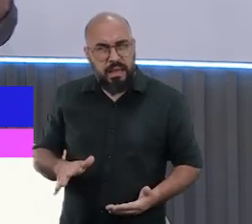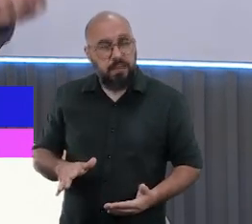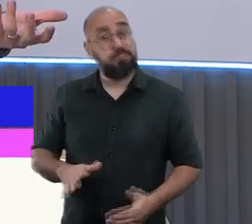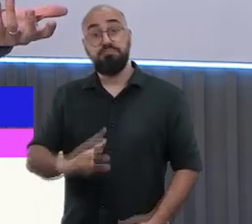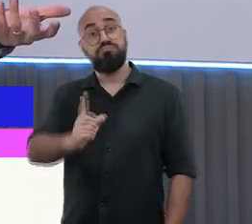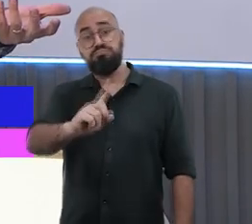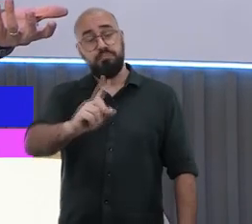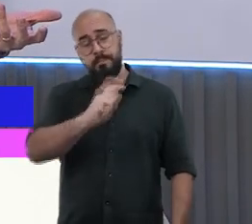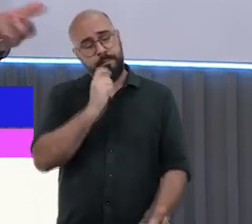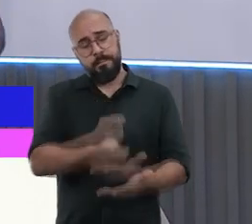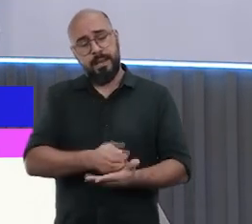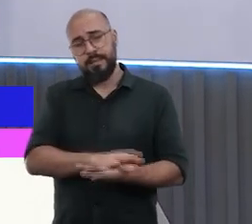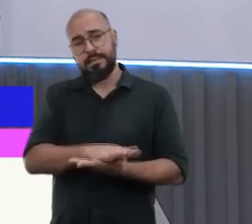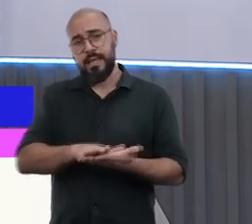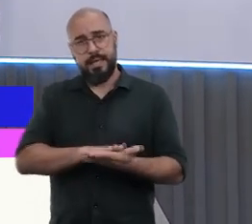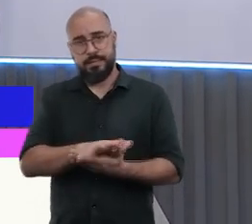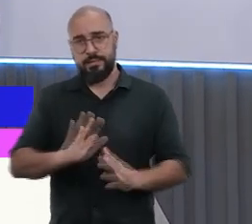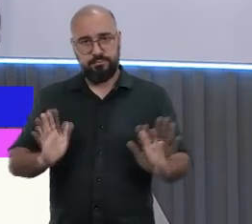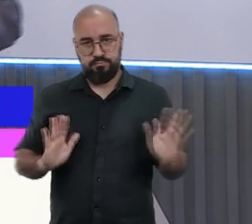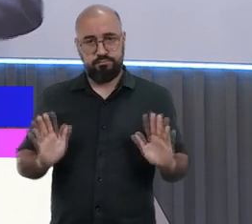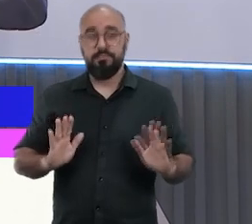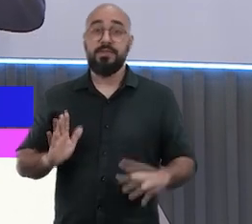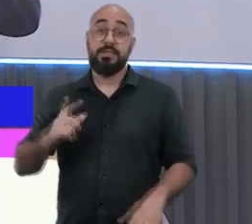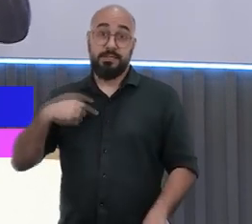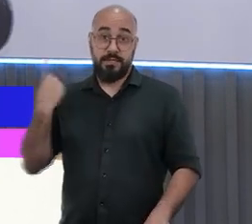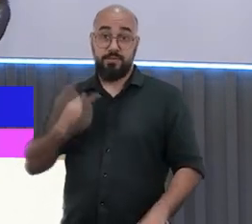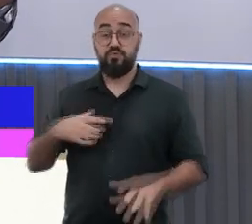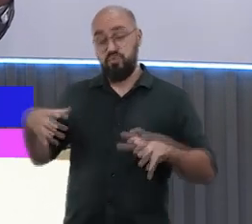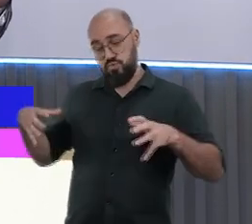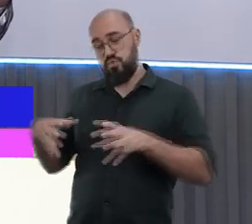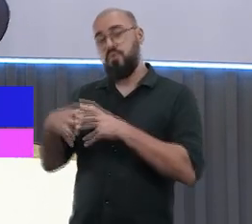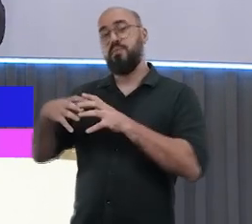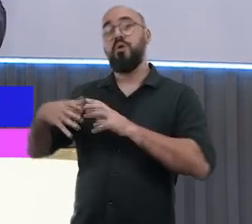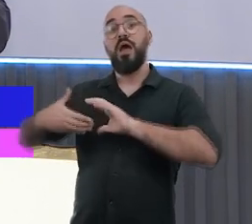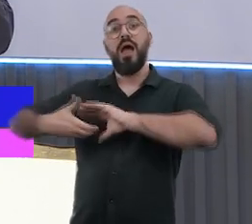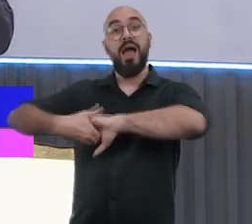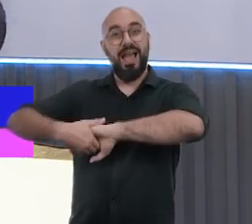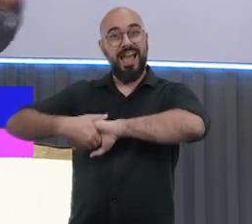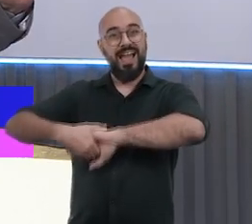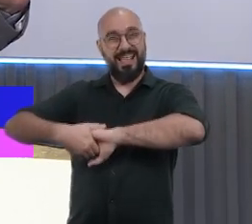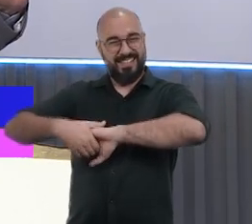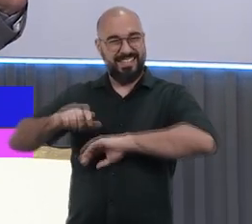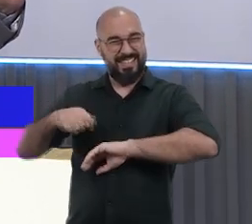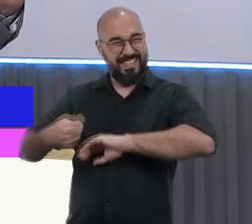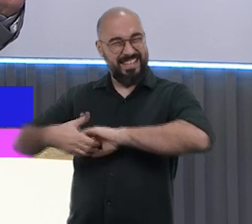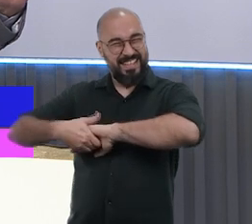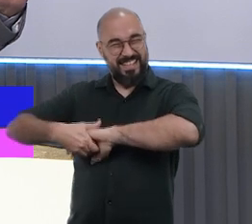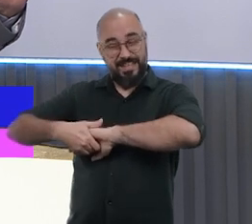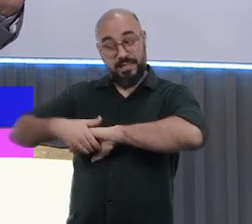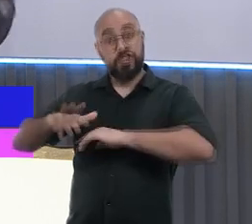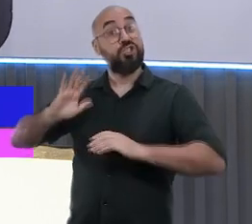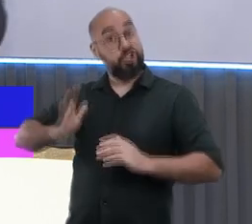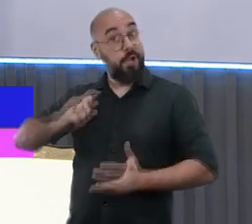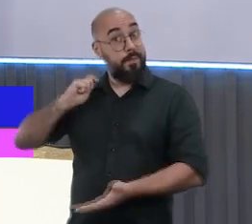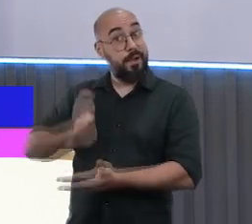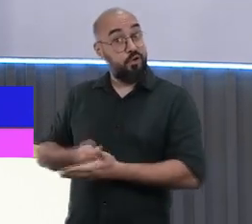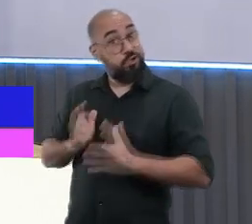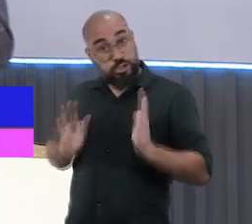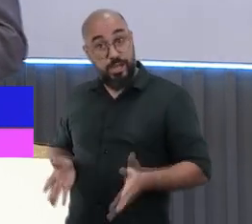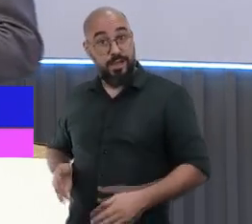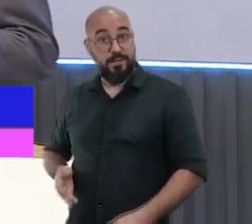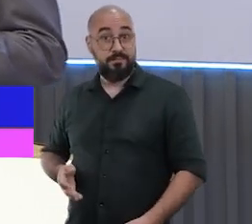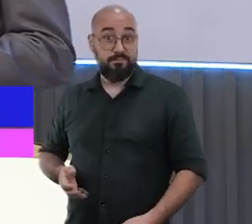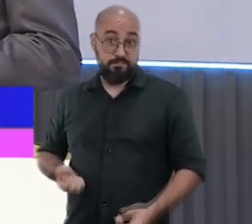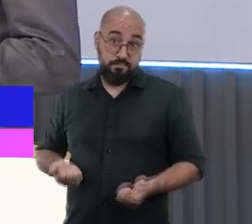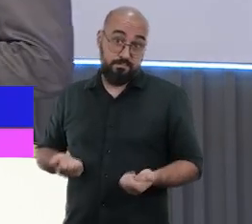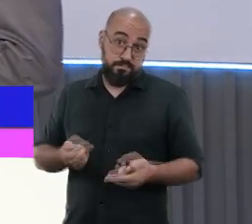que me dão condições de oferecer esse material para você sem nenhum custo. Vai de graça, não é beleza? Então, é só entrar